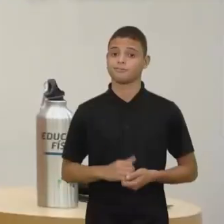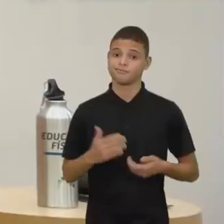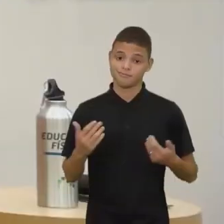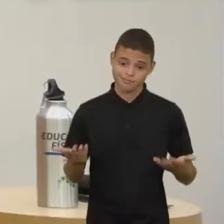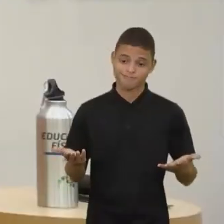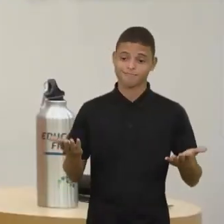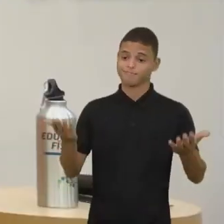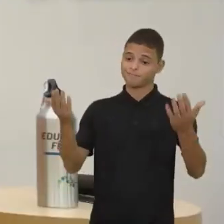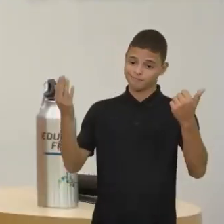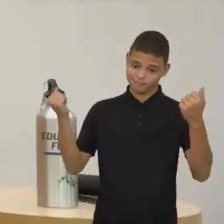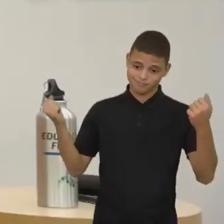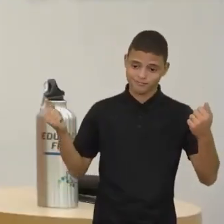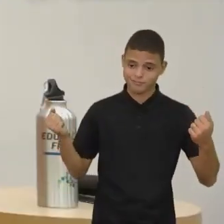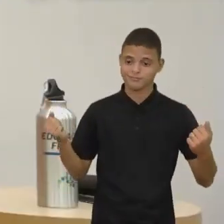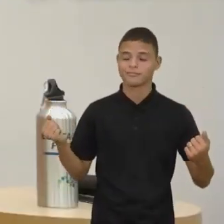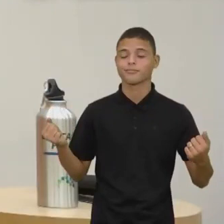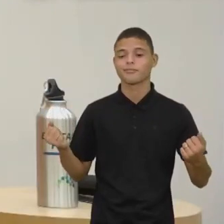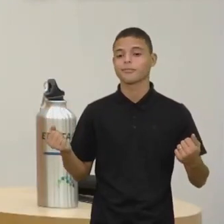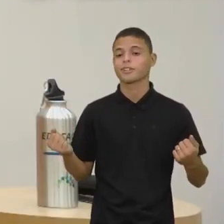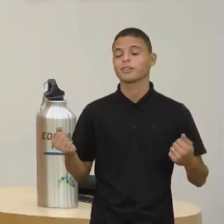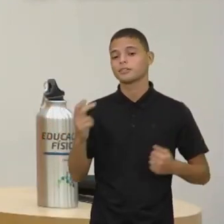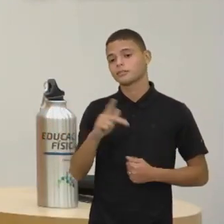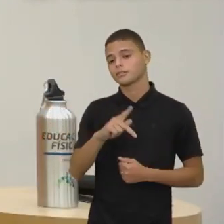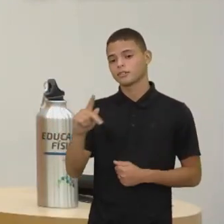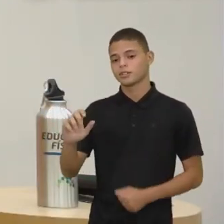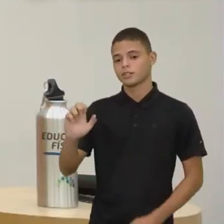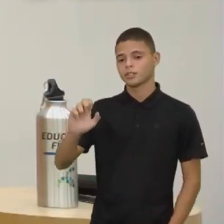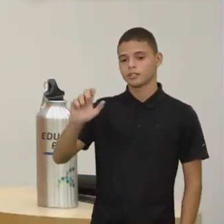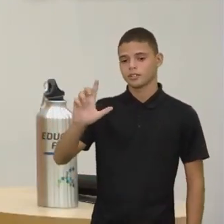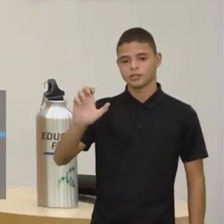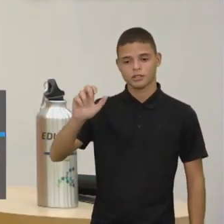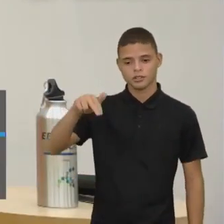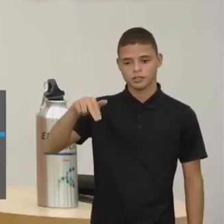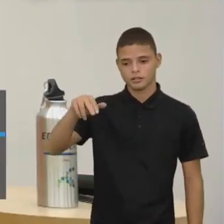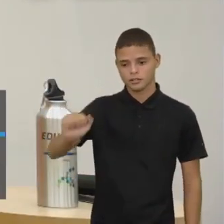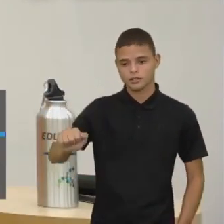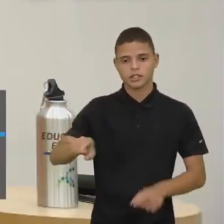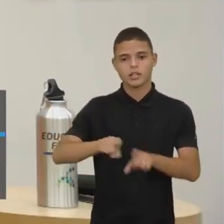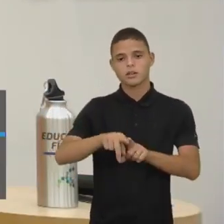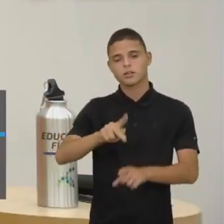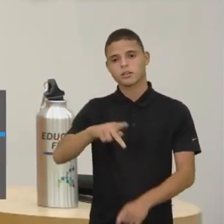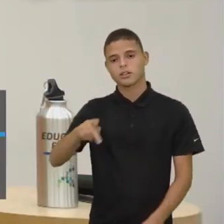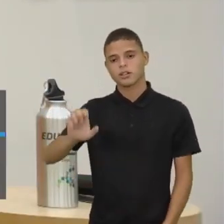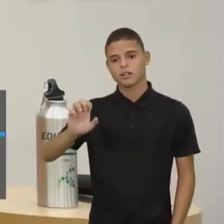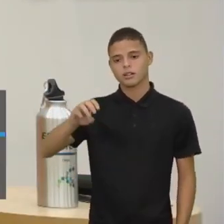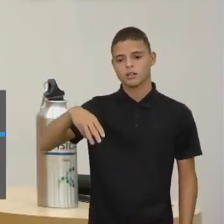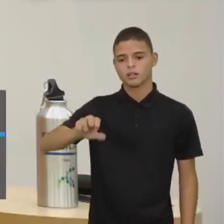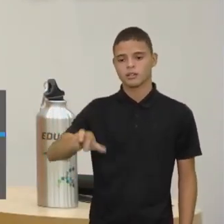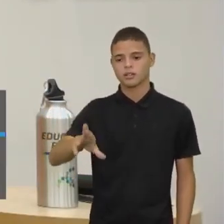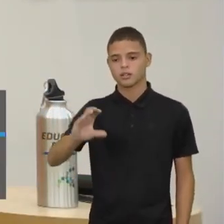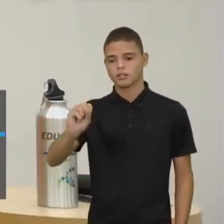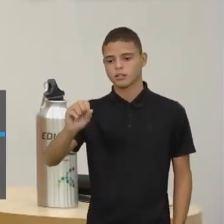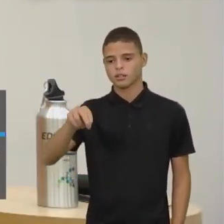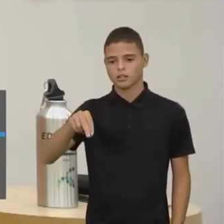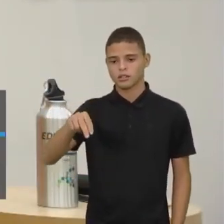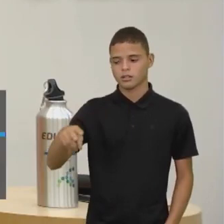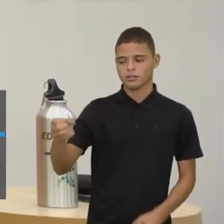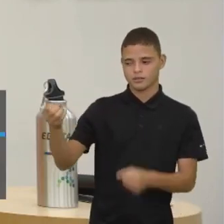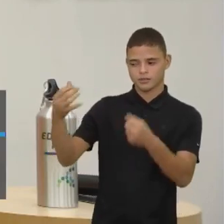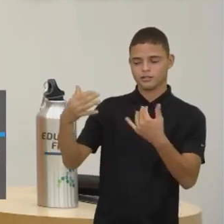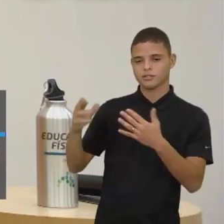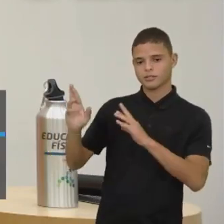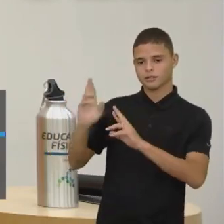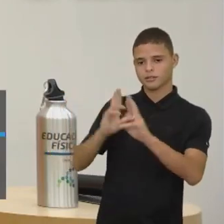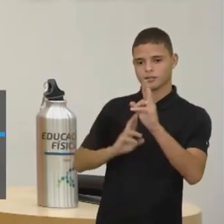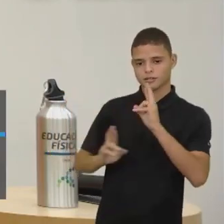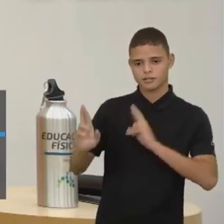Ai, vamos, gente. Então, a professora Helena, o professor Emerson e o professor Josias responderam.